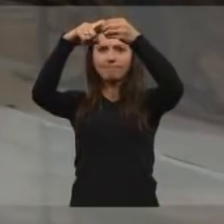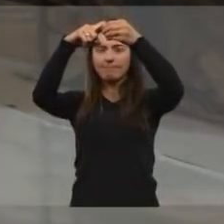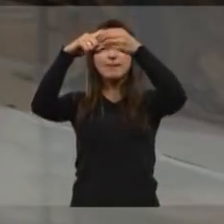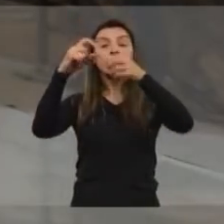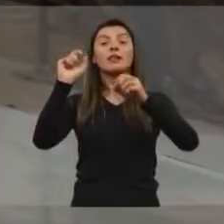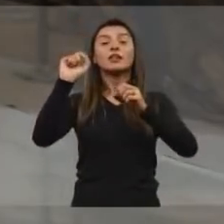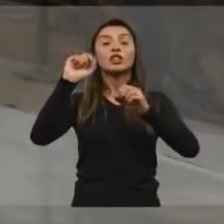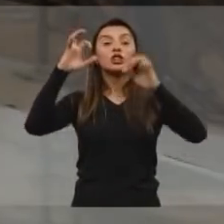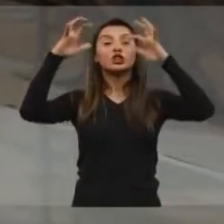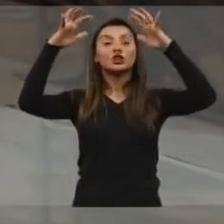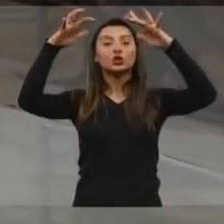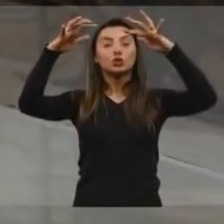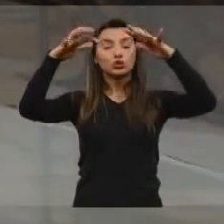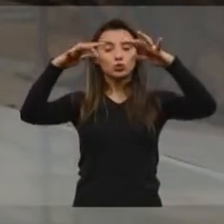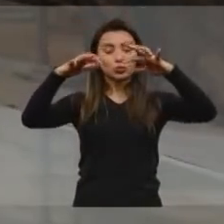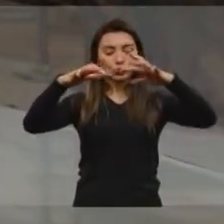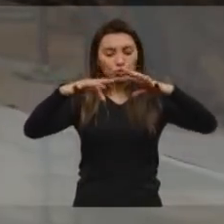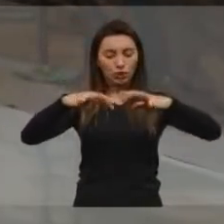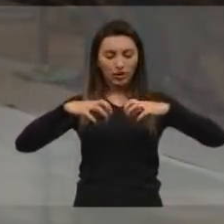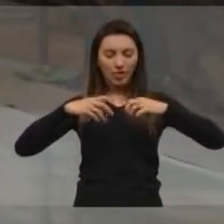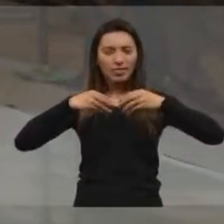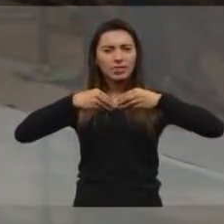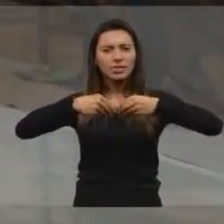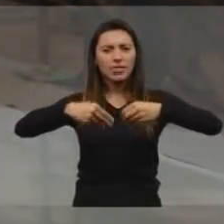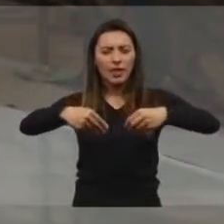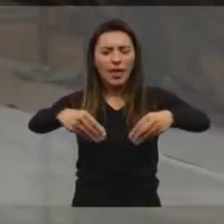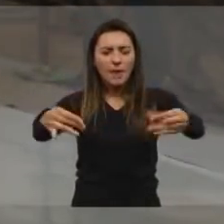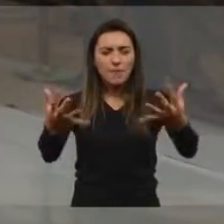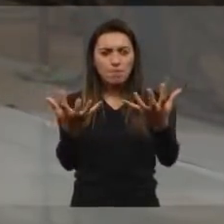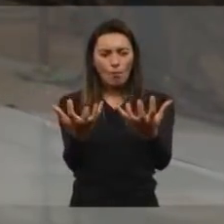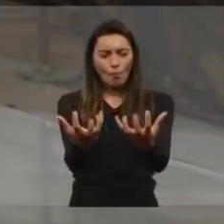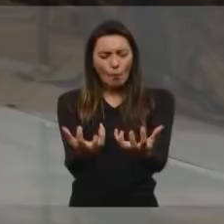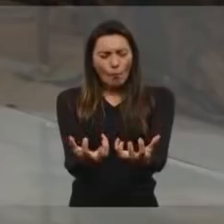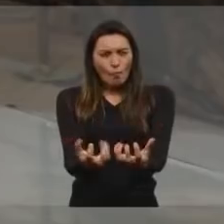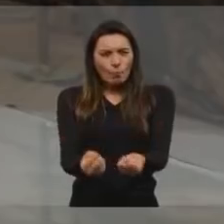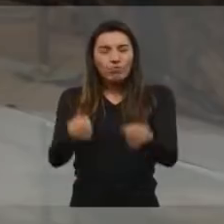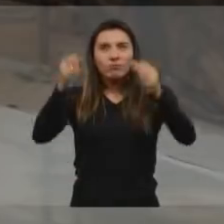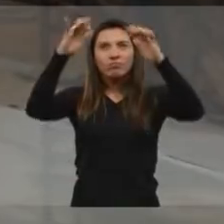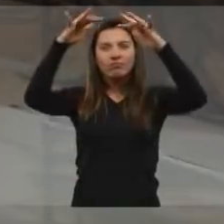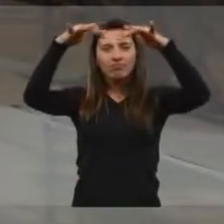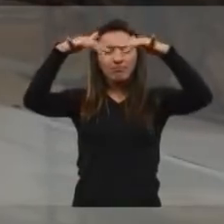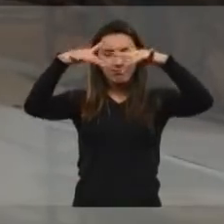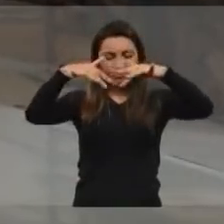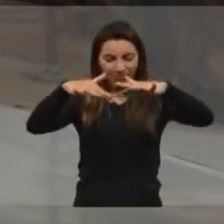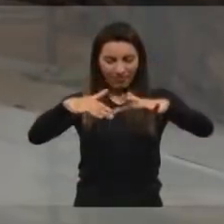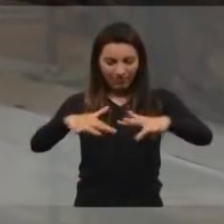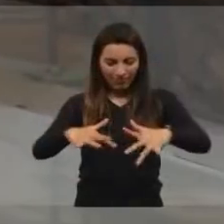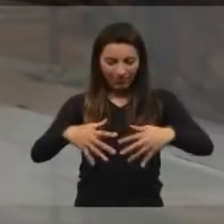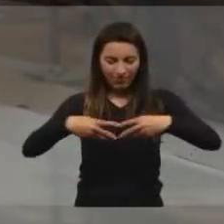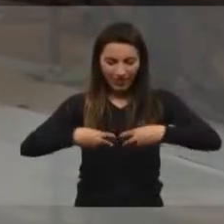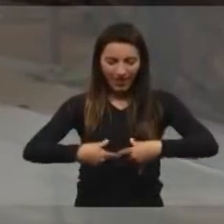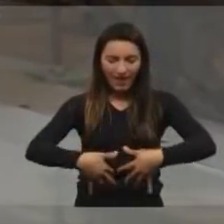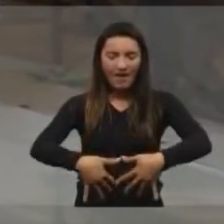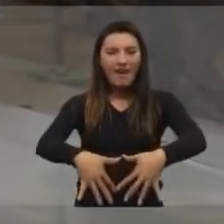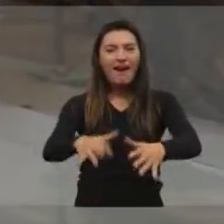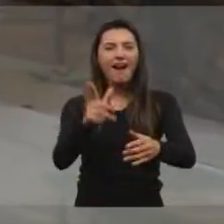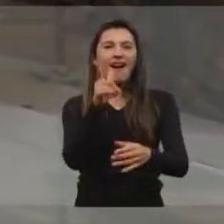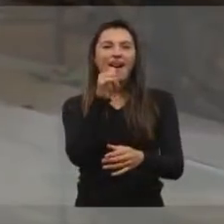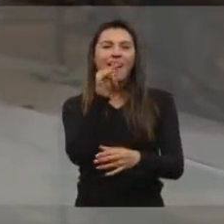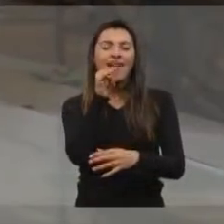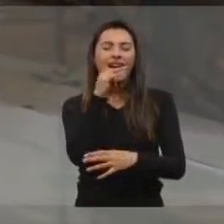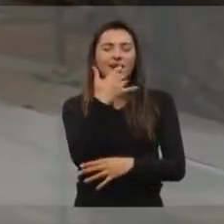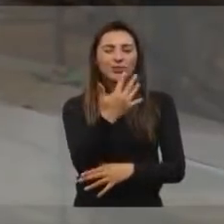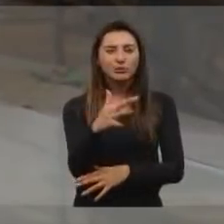efeitos sem irrigar sem fecundar a terra assim